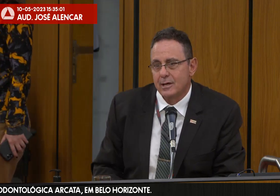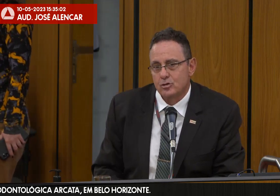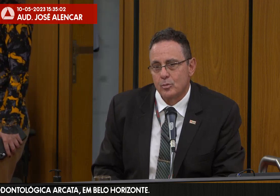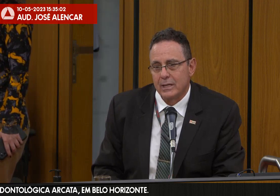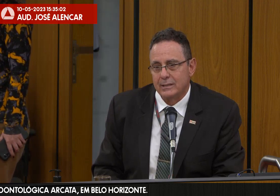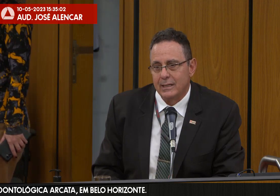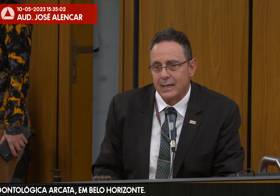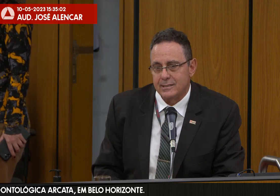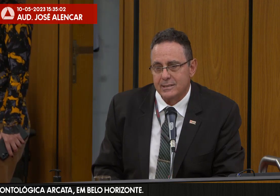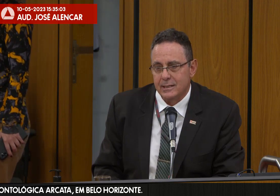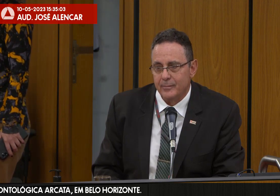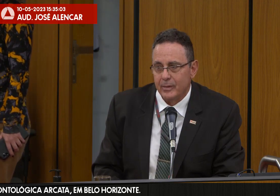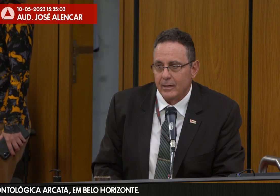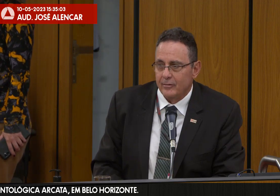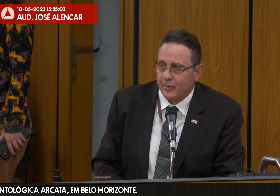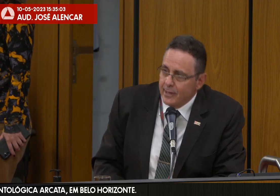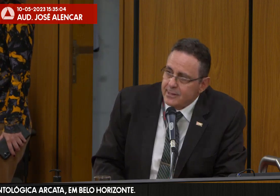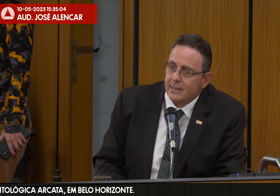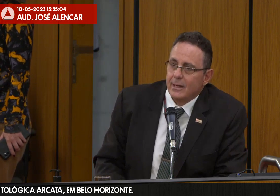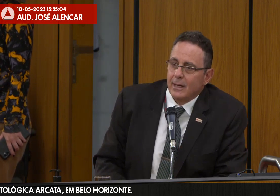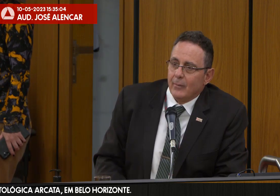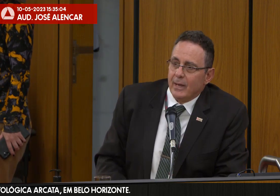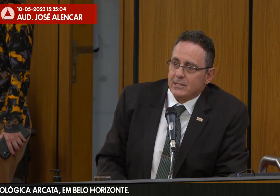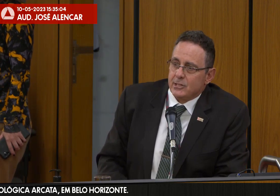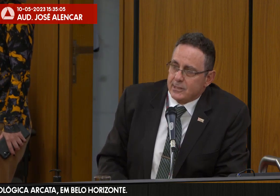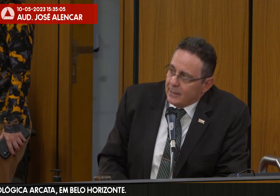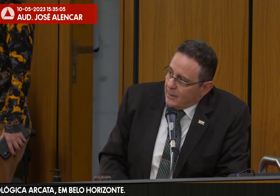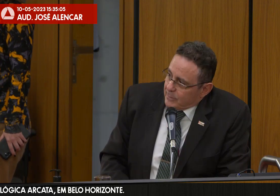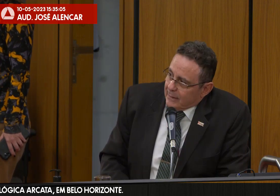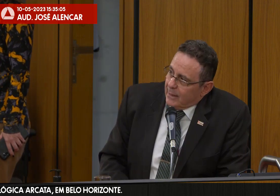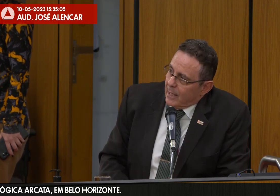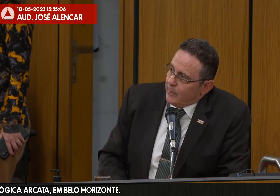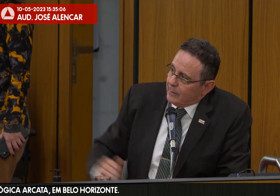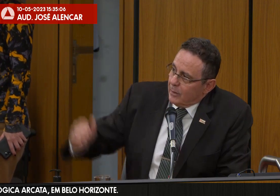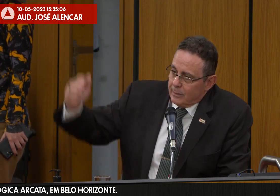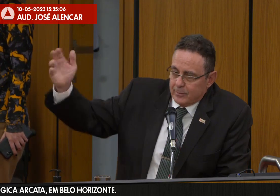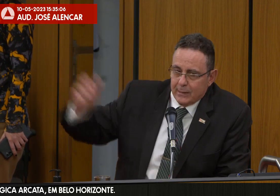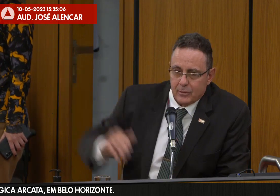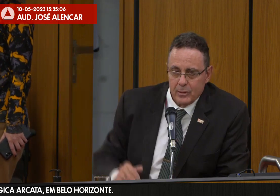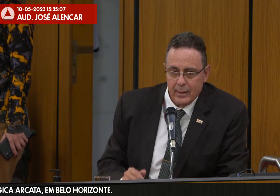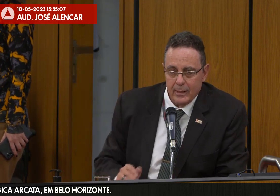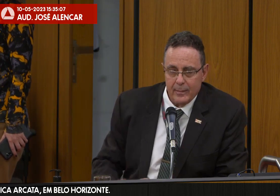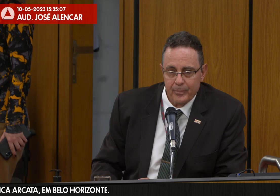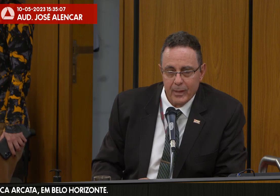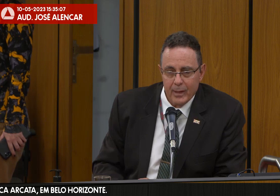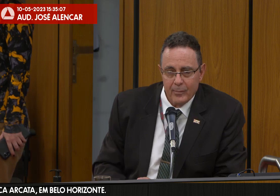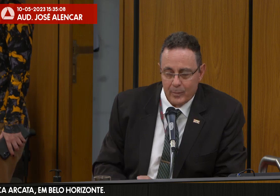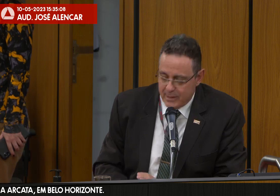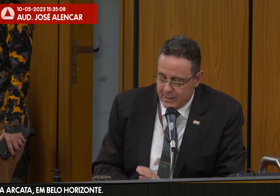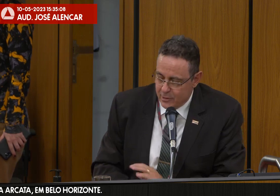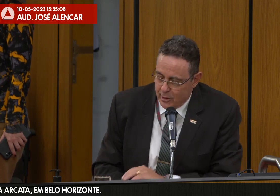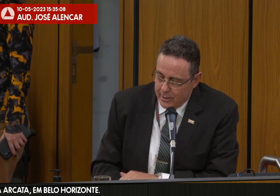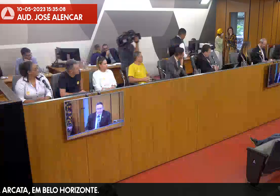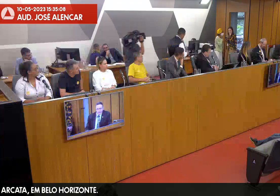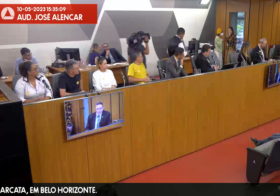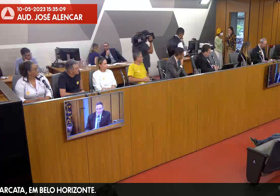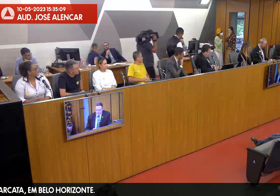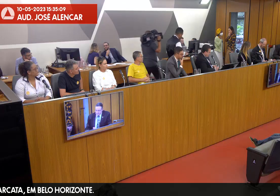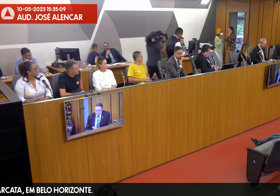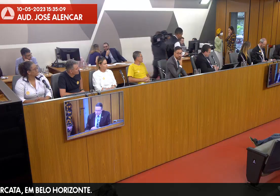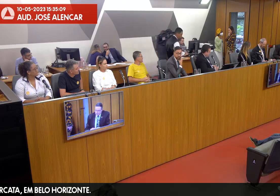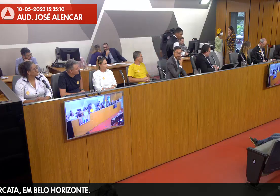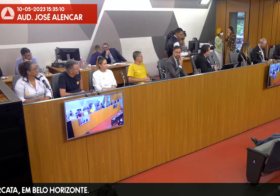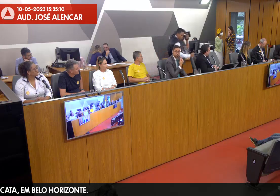detalhes sobre o que é delegacia fez mas dizer Deputado meu presidente aqui